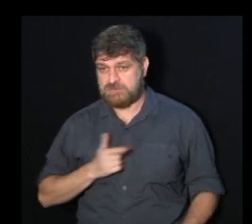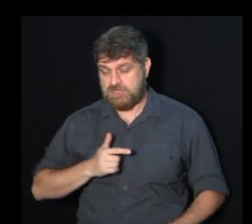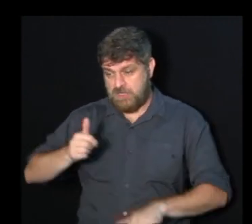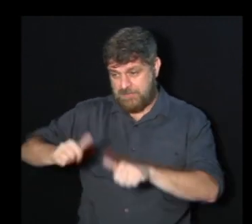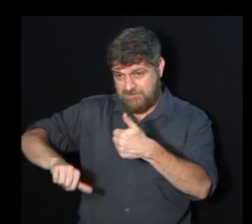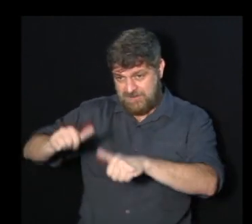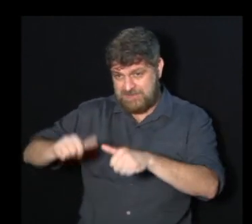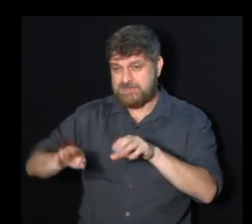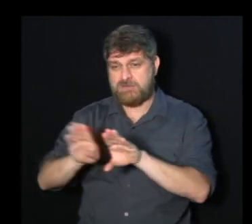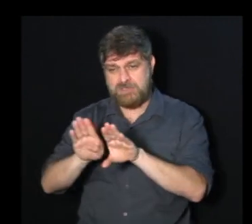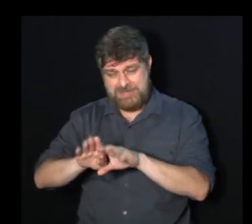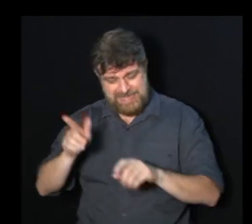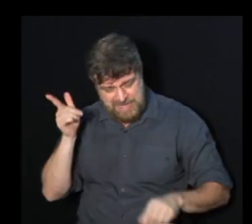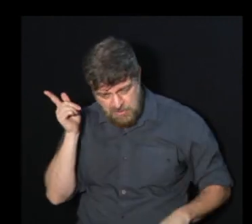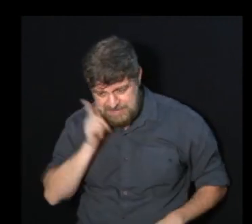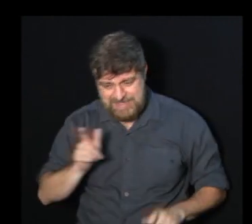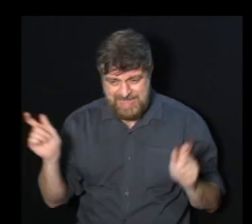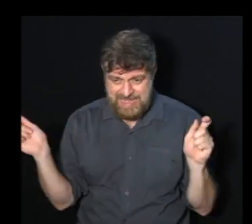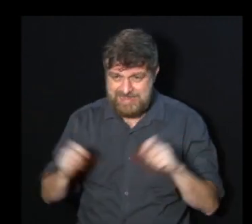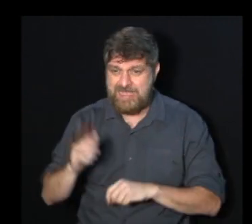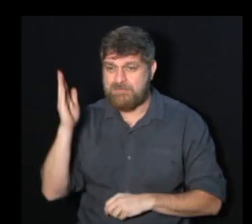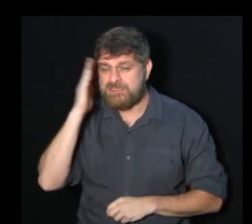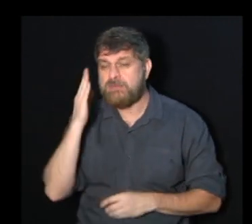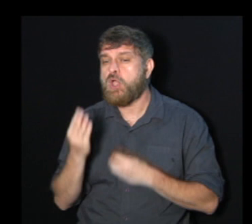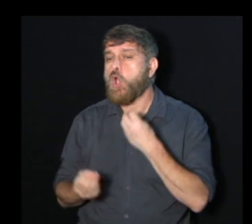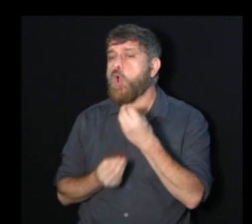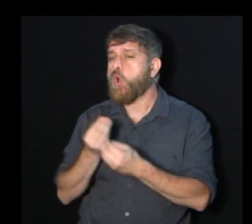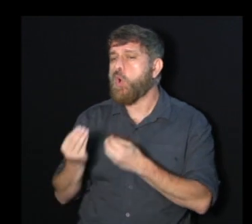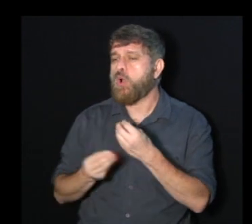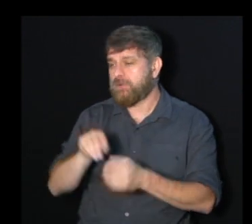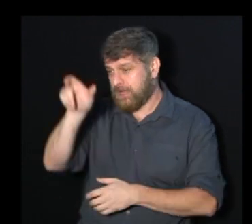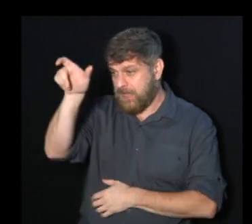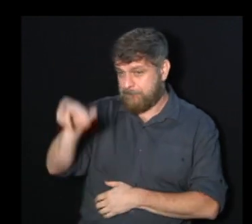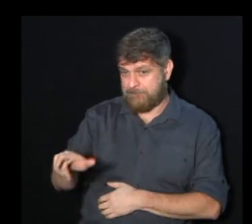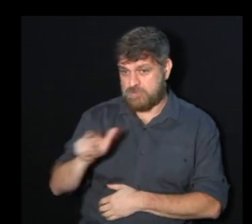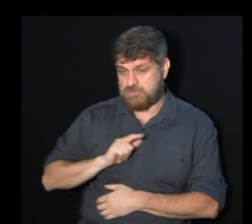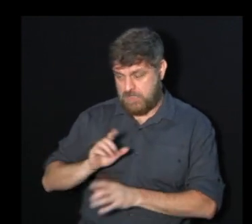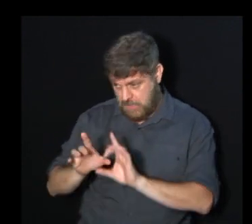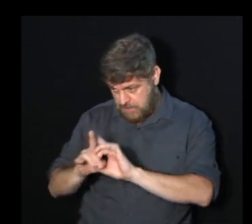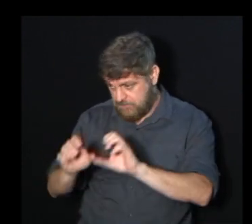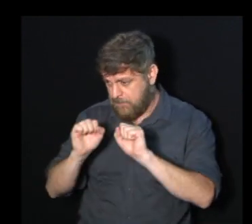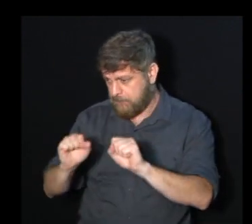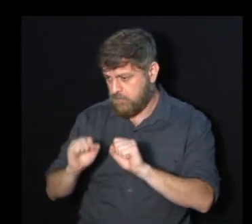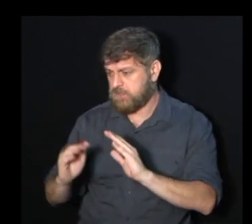avaliação que a gente também consegue colher alguns dados como parâmetro para critério de alta.